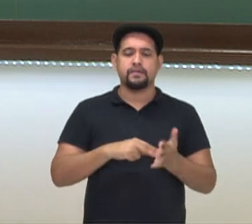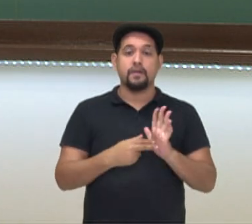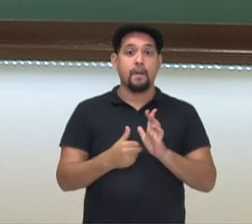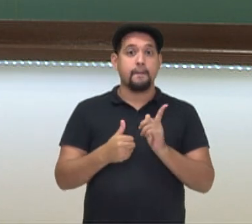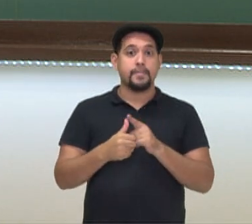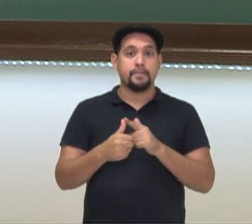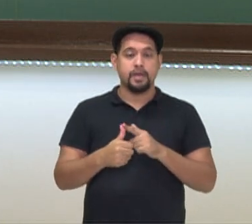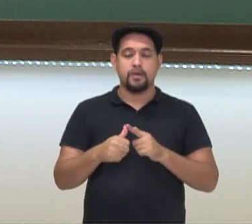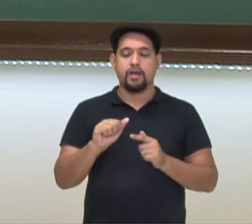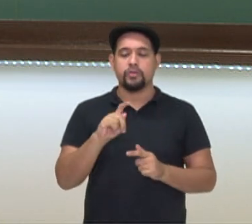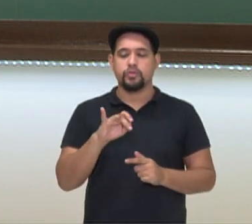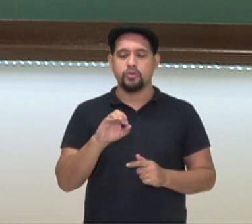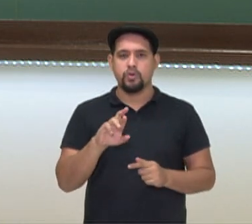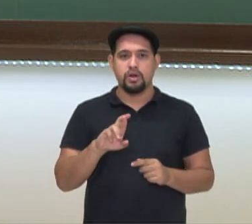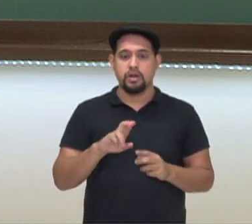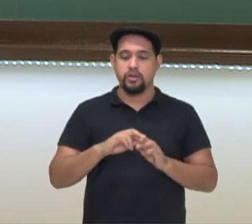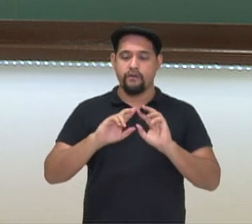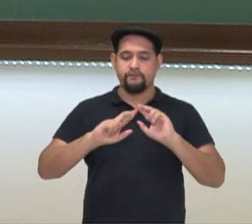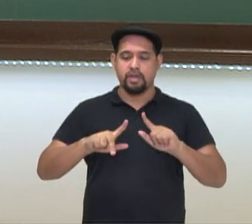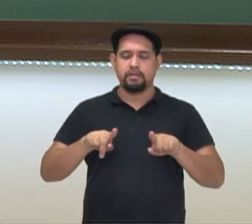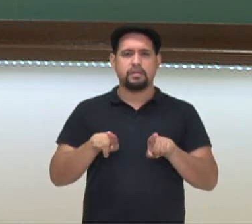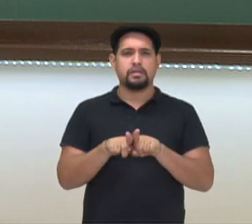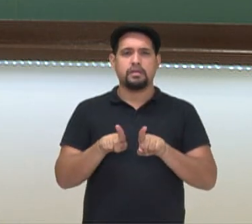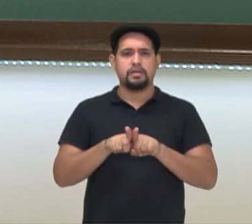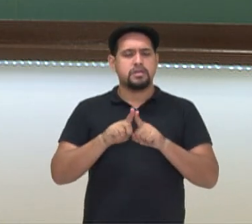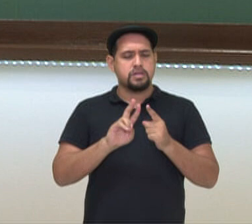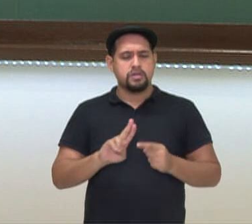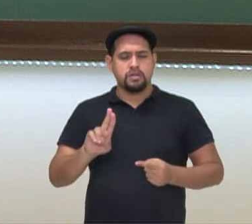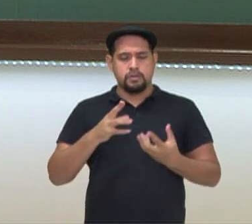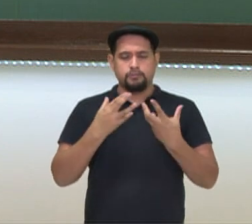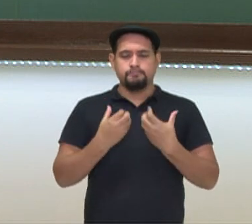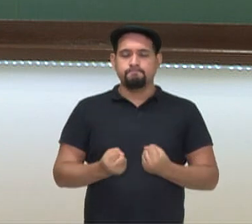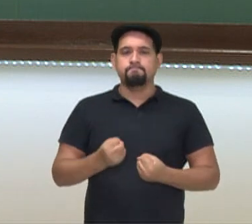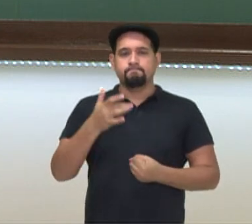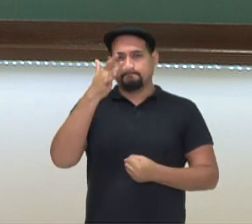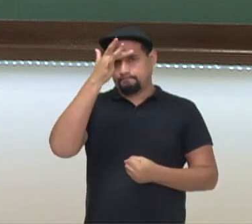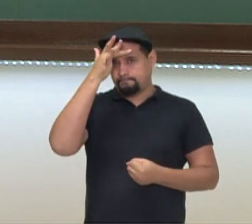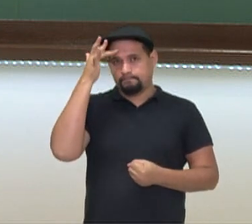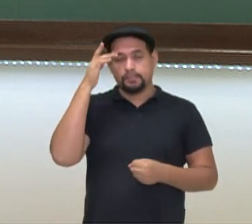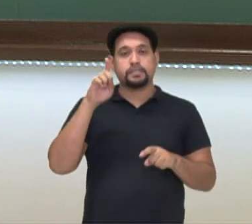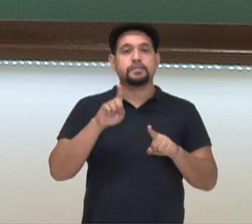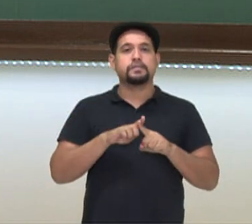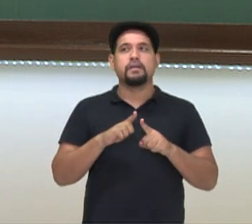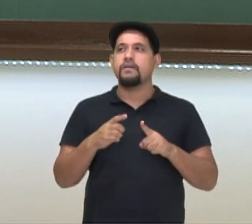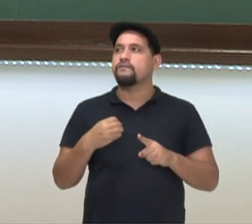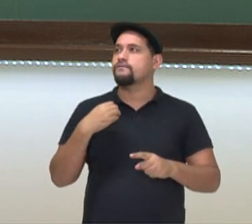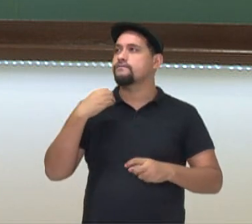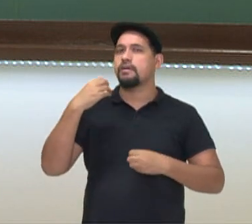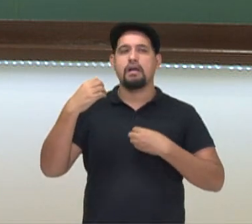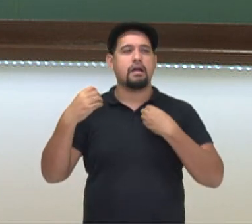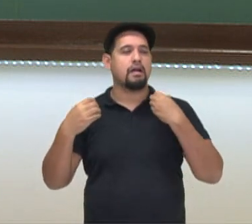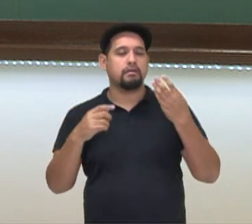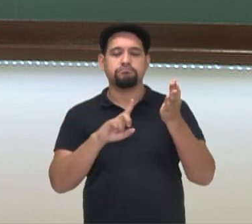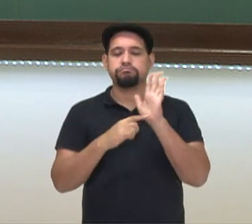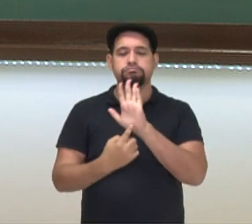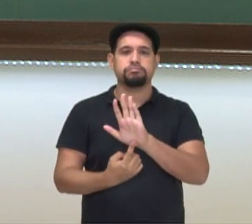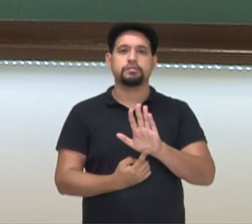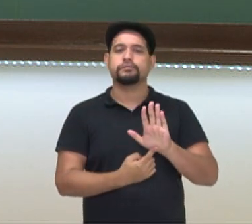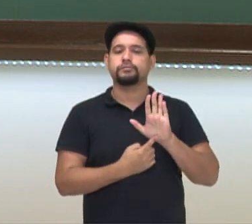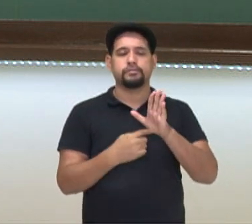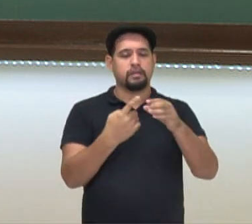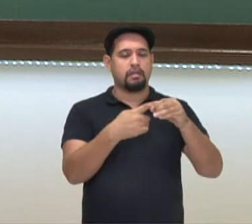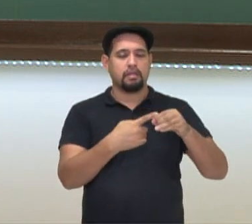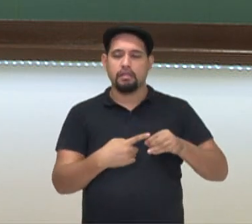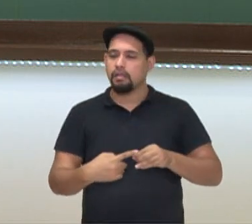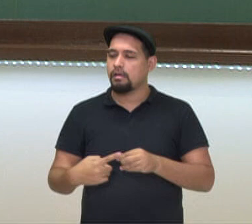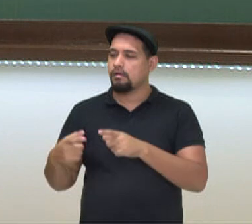Ele rompe essa coisa do coro e corifeu e ele assume a personagem. E ele começa a viajar se apresentando, né, de cidade,